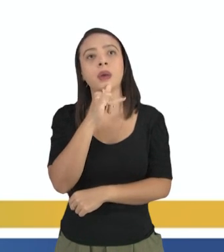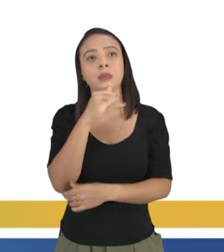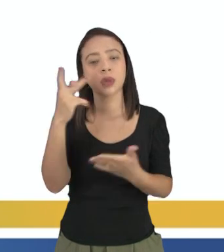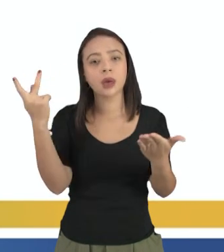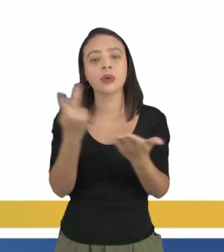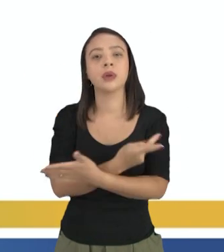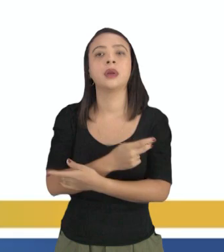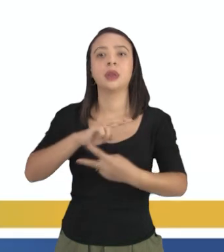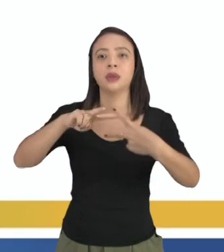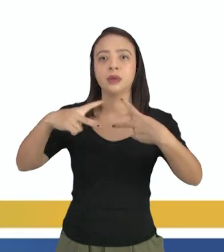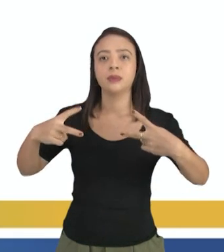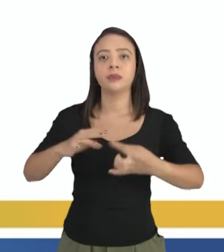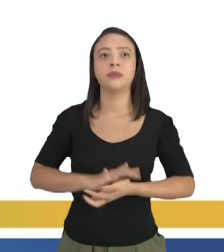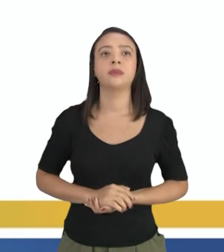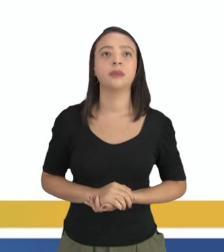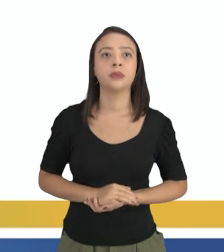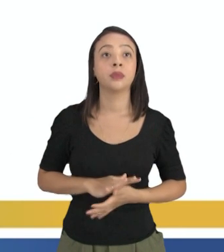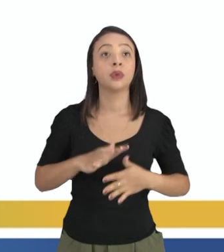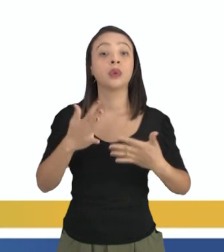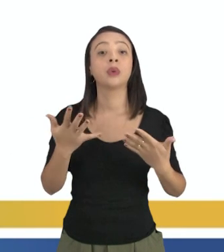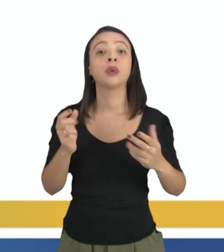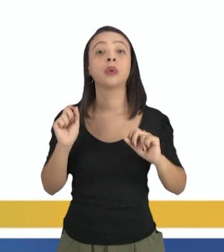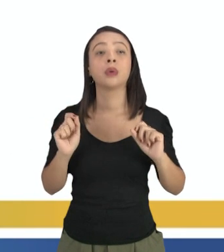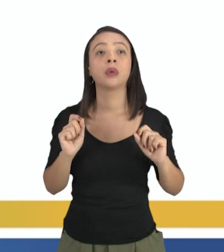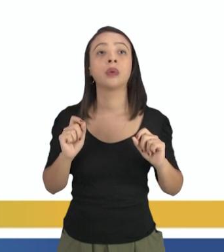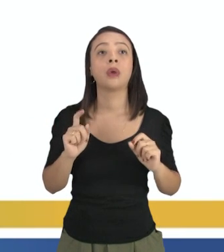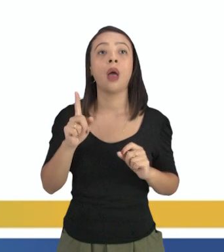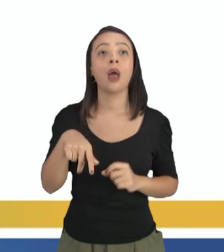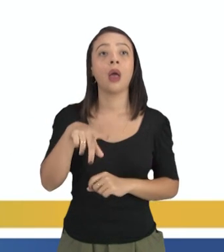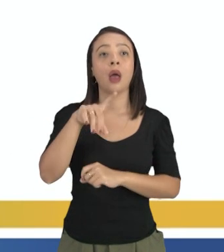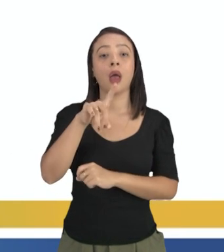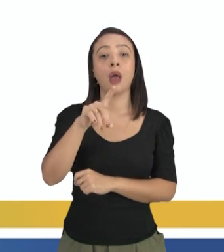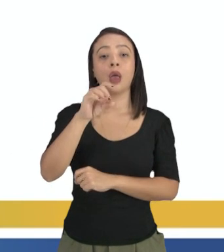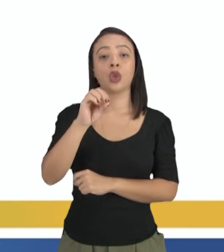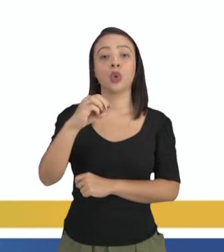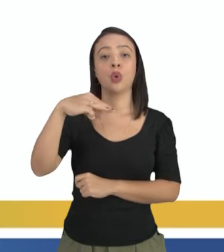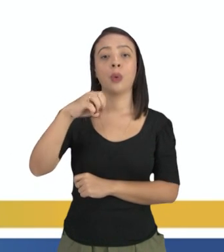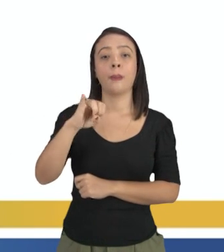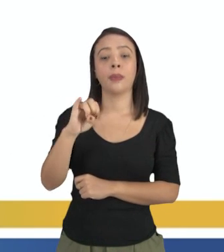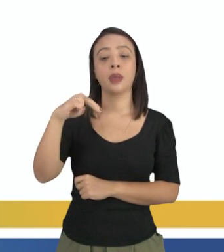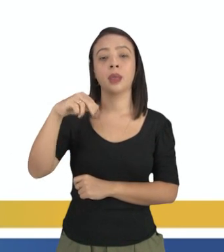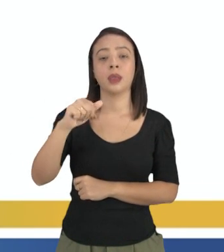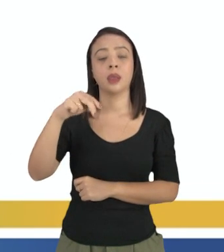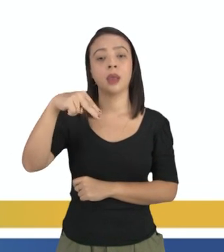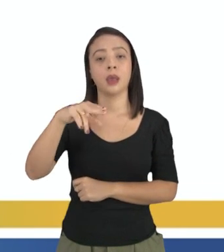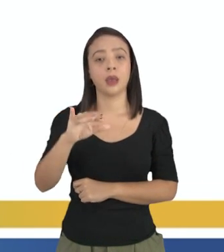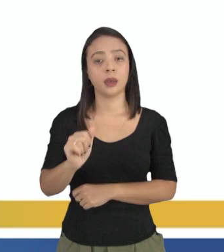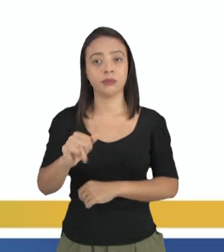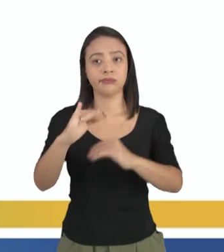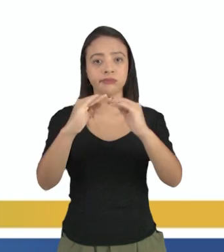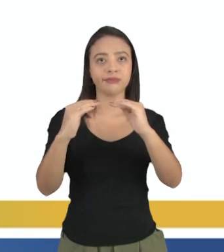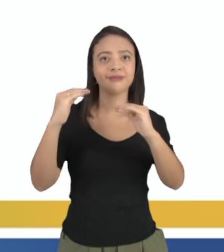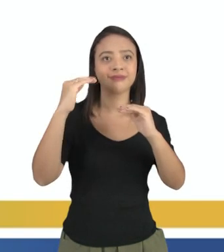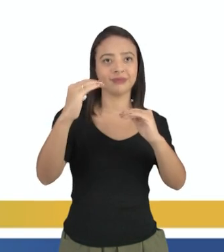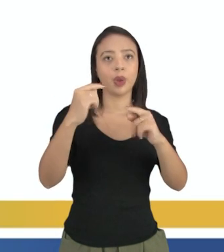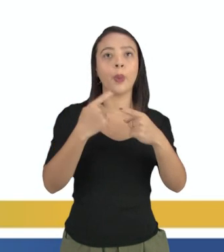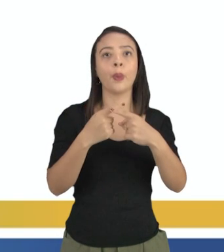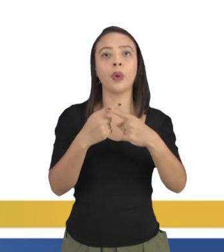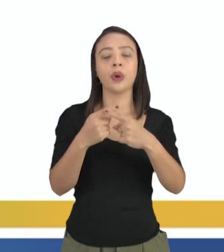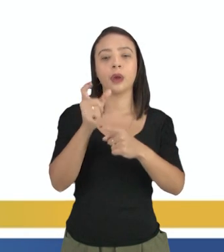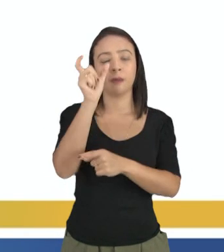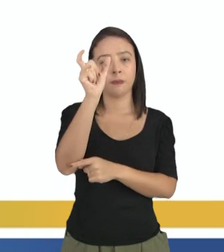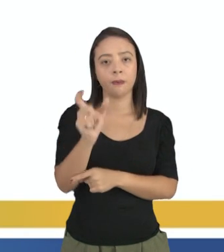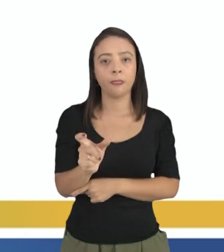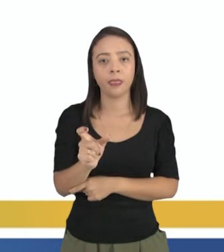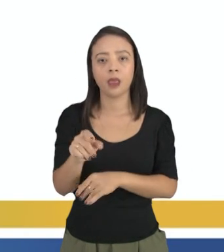fenômeno genético. Vamos lá, qual é o fenômeno? Gente, o fenômeno genético é a dominância, né? Pois o indivíduo